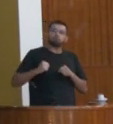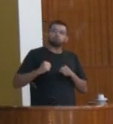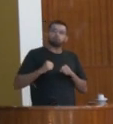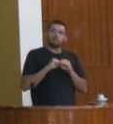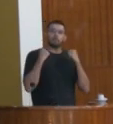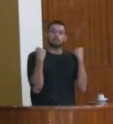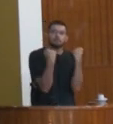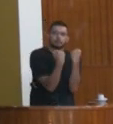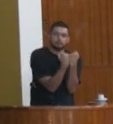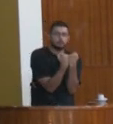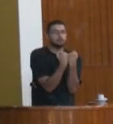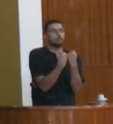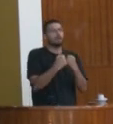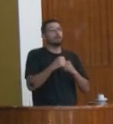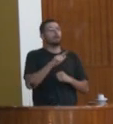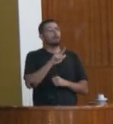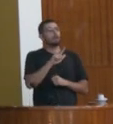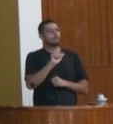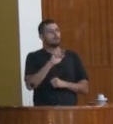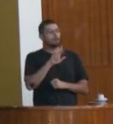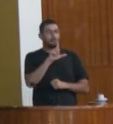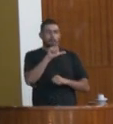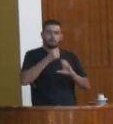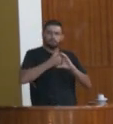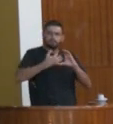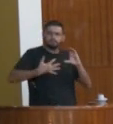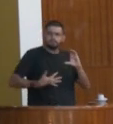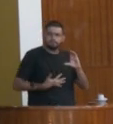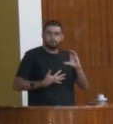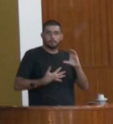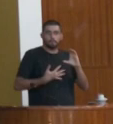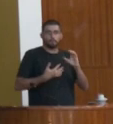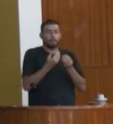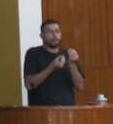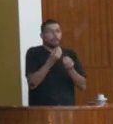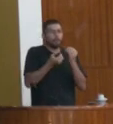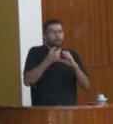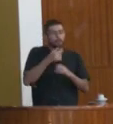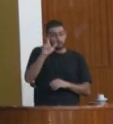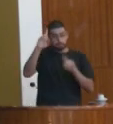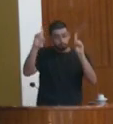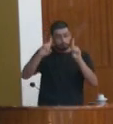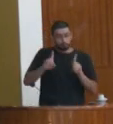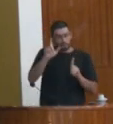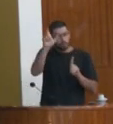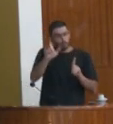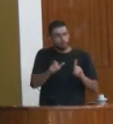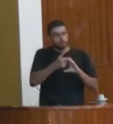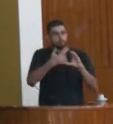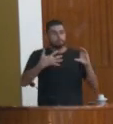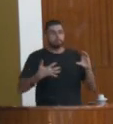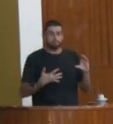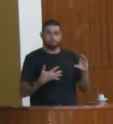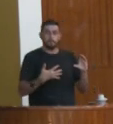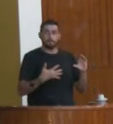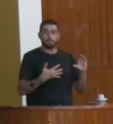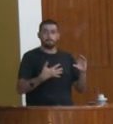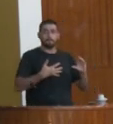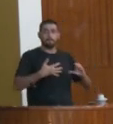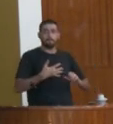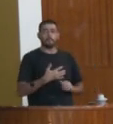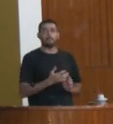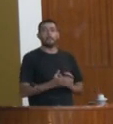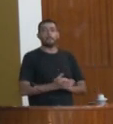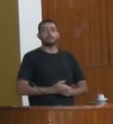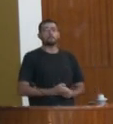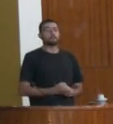laudo caracterizador, né? Para falar sobre a caracterização da pessoa com deficiência, e o público era